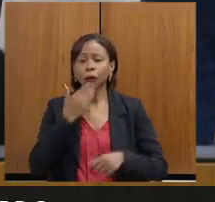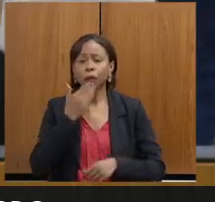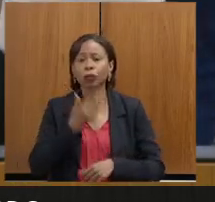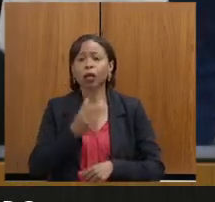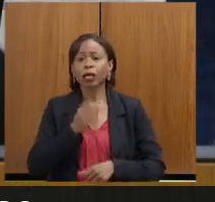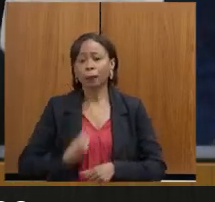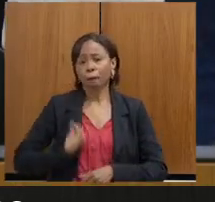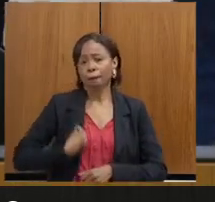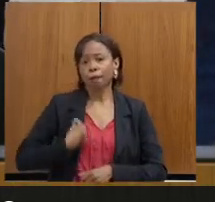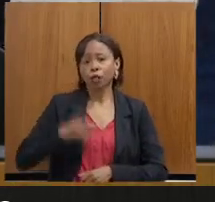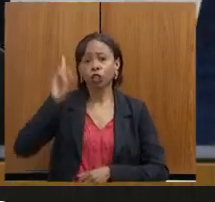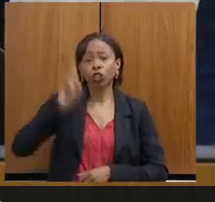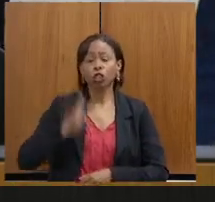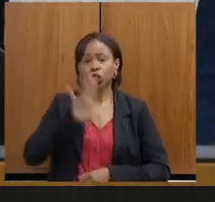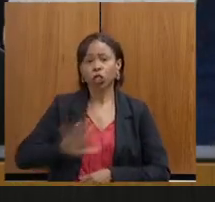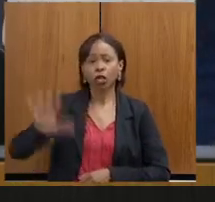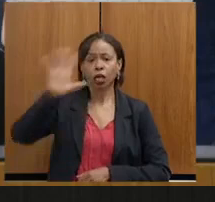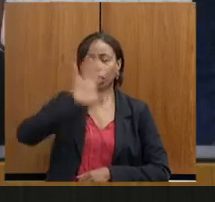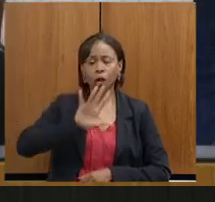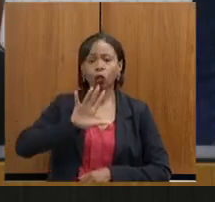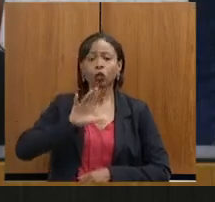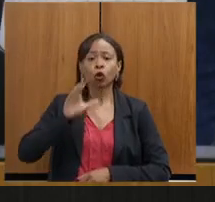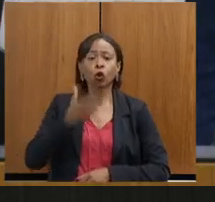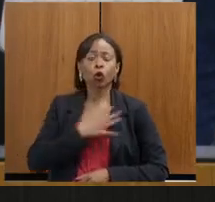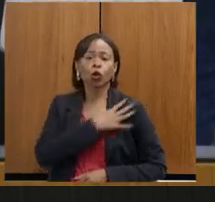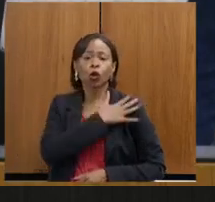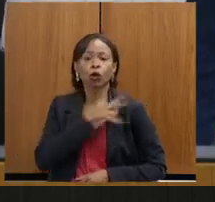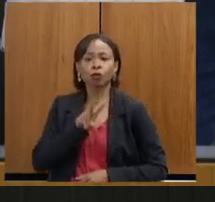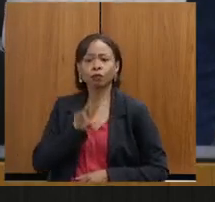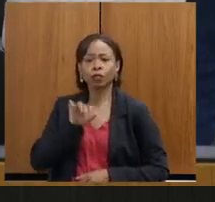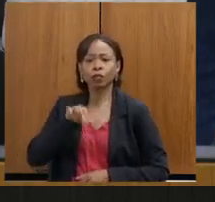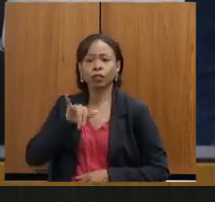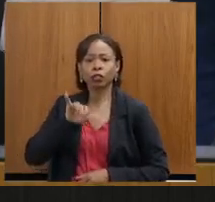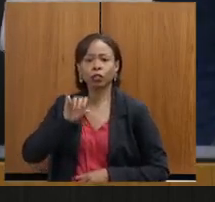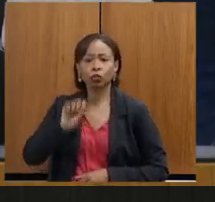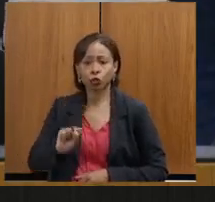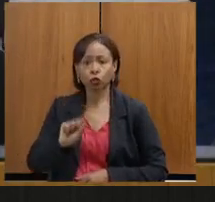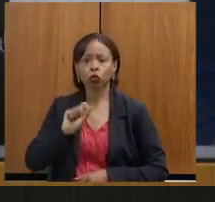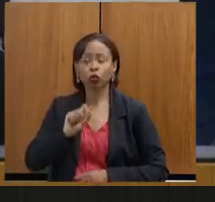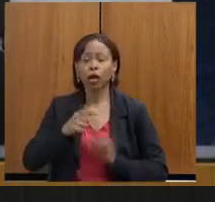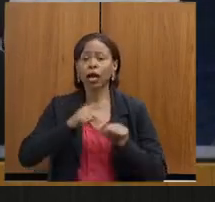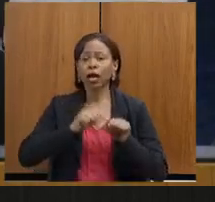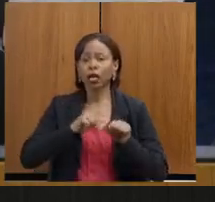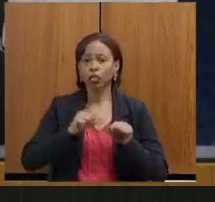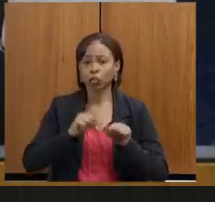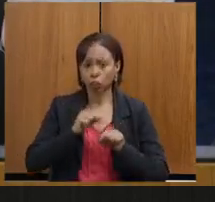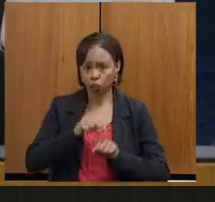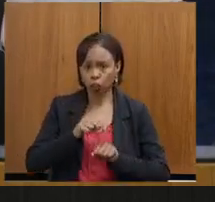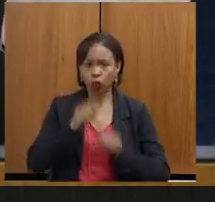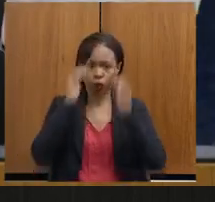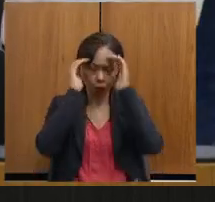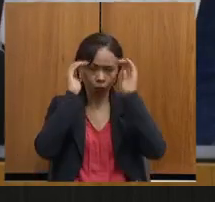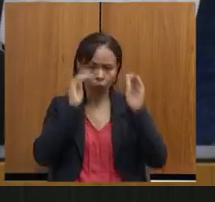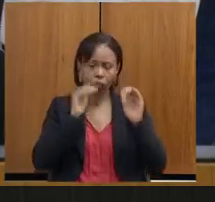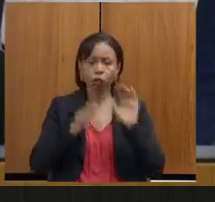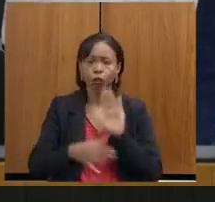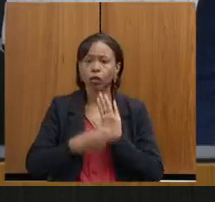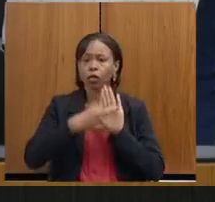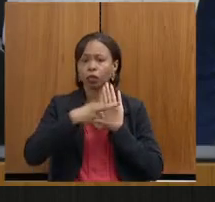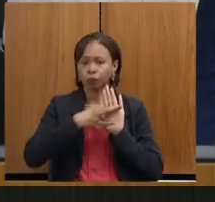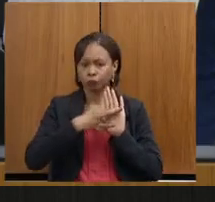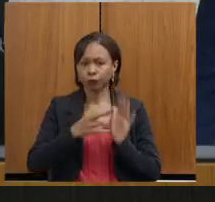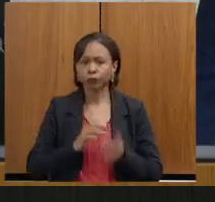que sejam a participação do diretor-geral do ps-m coronel Vinícius e Rodrigo de Oliveira na forma do artigo 100 inciso sete oitavos do Regimento